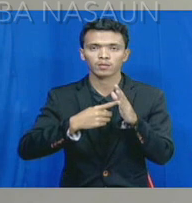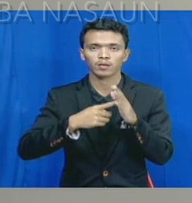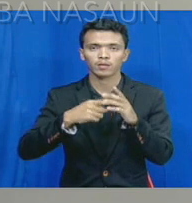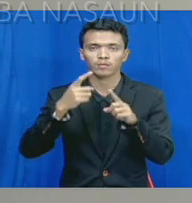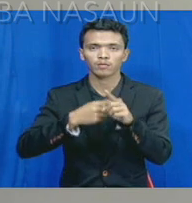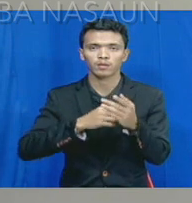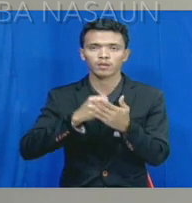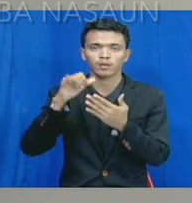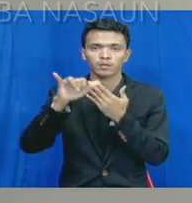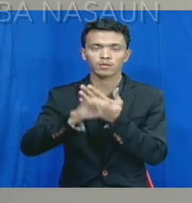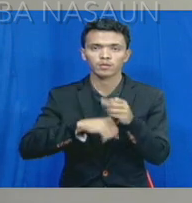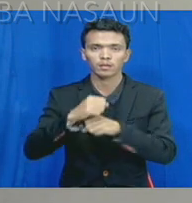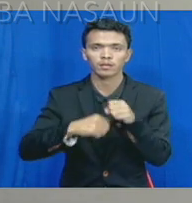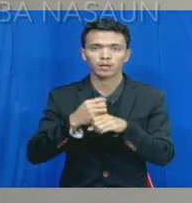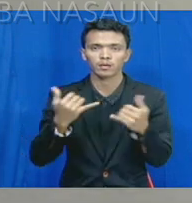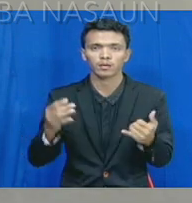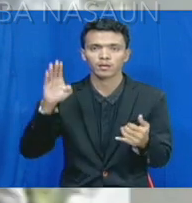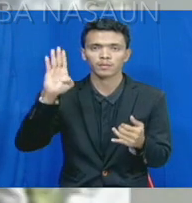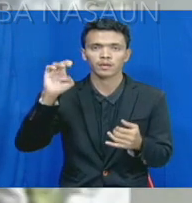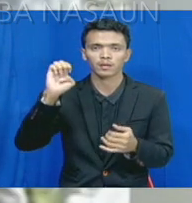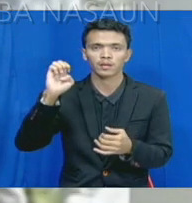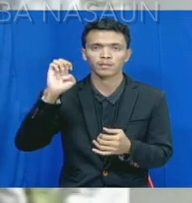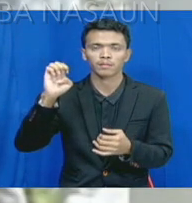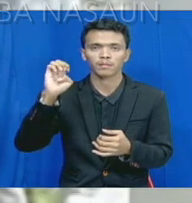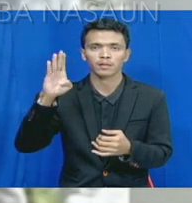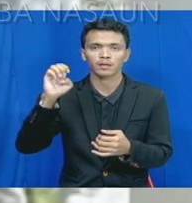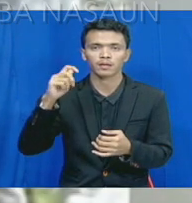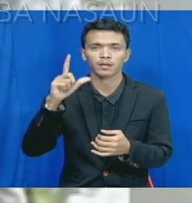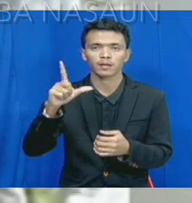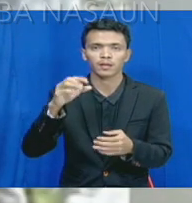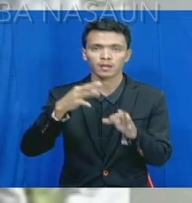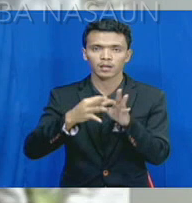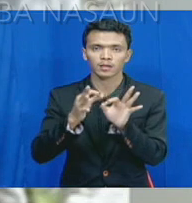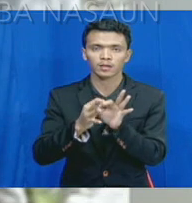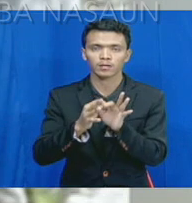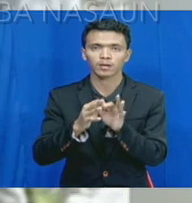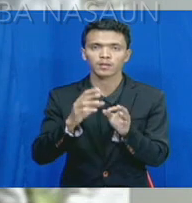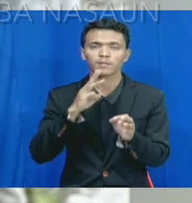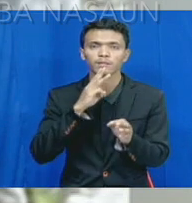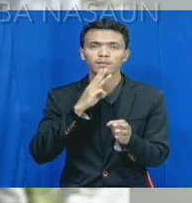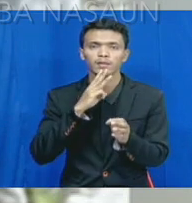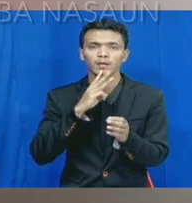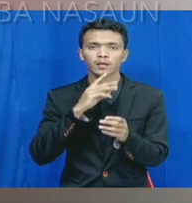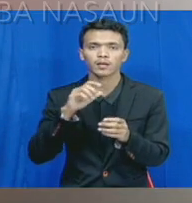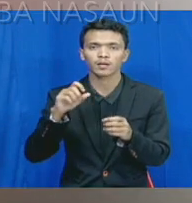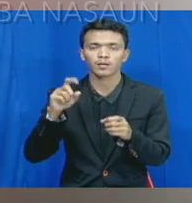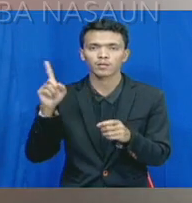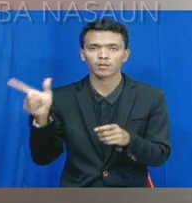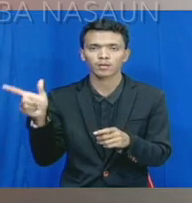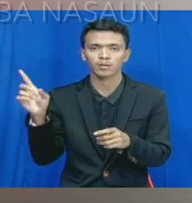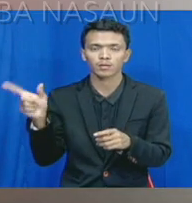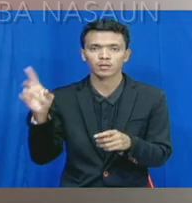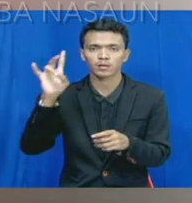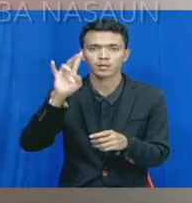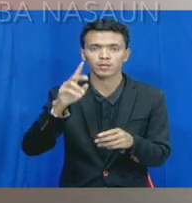fulan junio tinangne, BTL munisipu Bikeke instala ona contador B, hamutuk unidade ronulu resen hitu, ihe